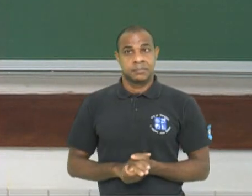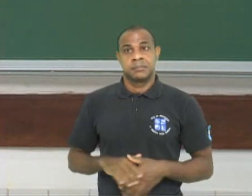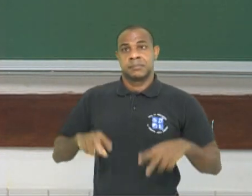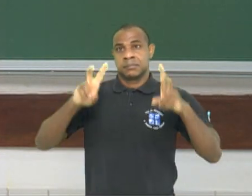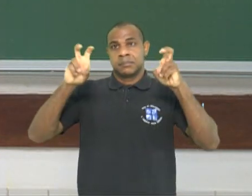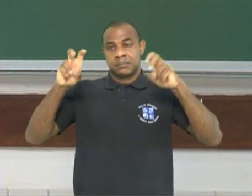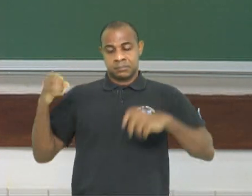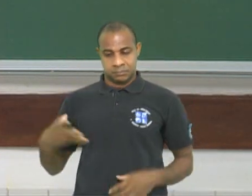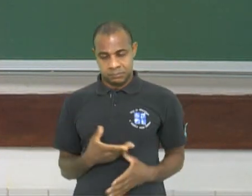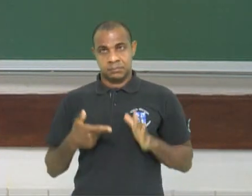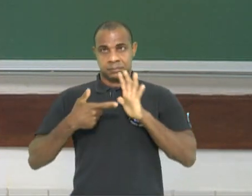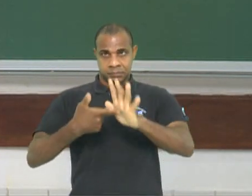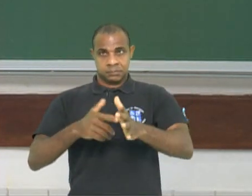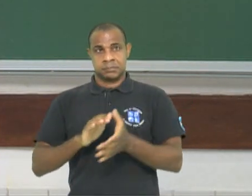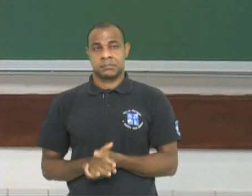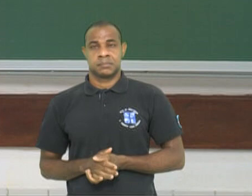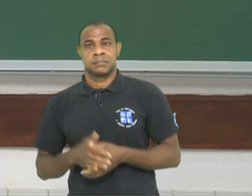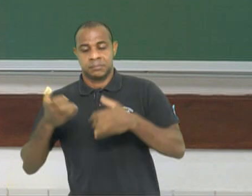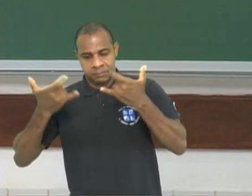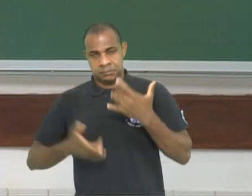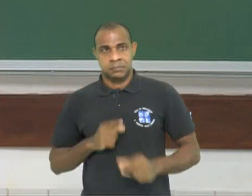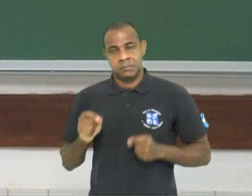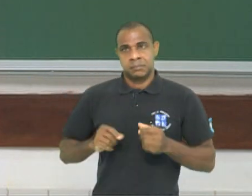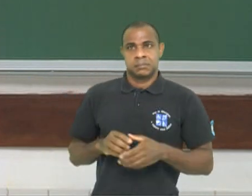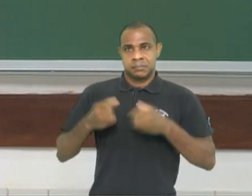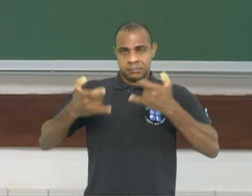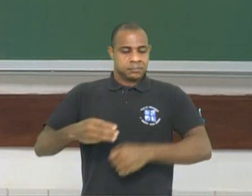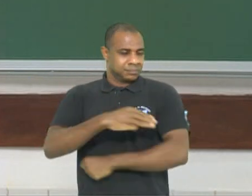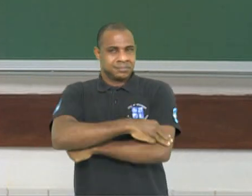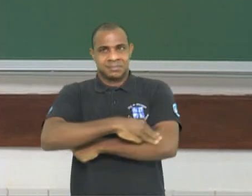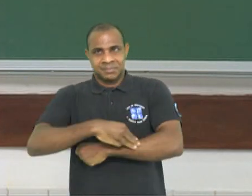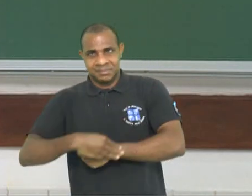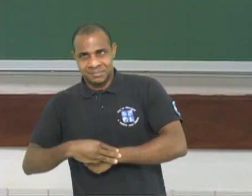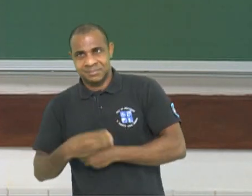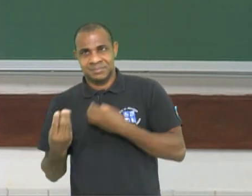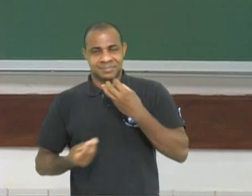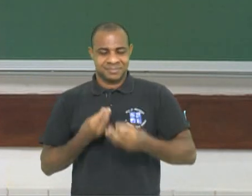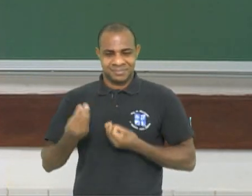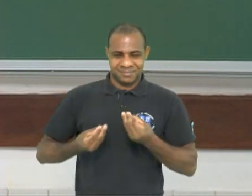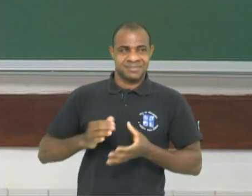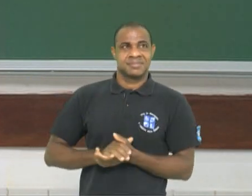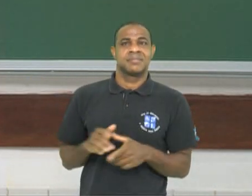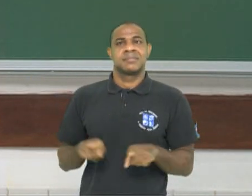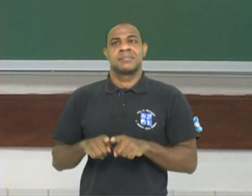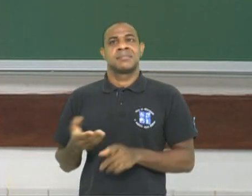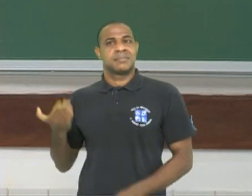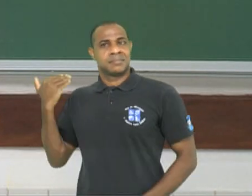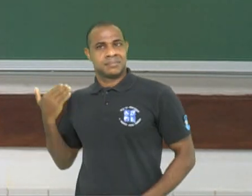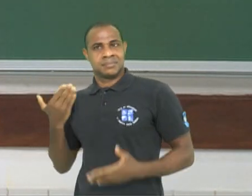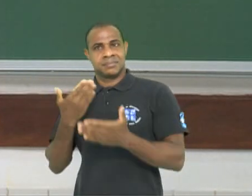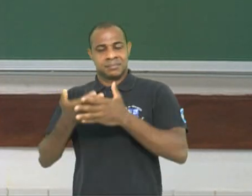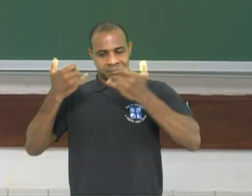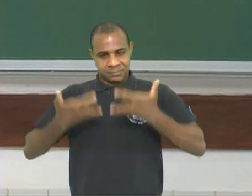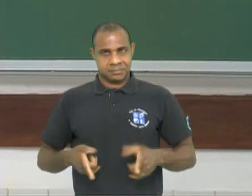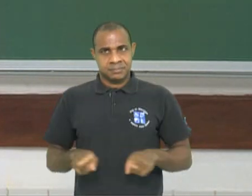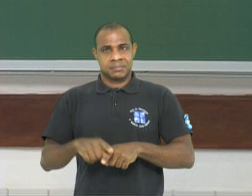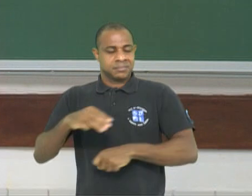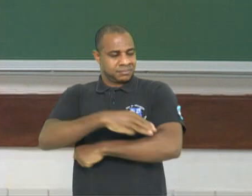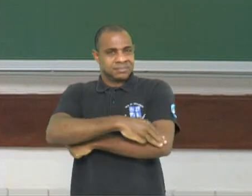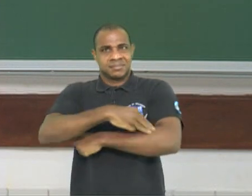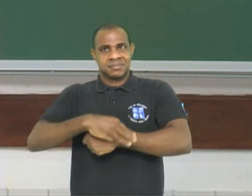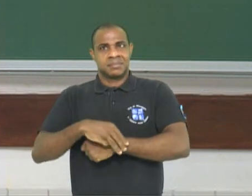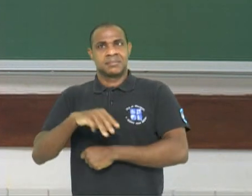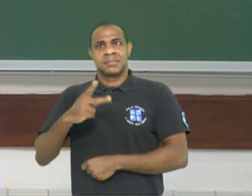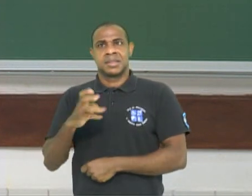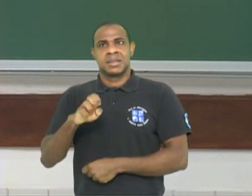para vocês. Nós estamos vendo lá a questão dos tecidos conjuntivos de um modo geral. Vimos na aula anterior sobre o tecido hematopoético